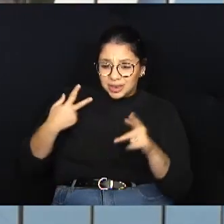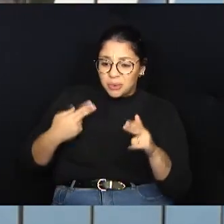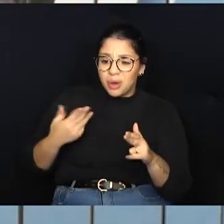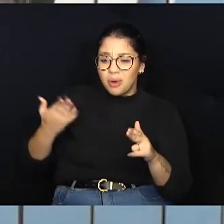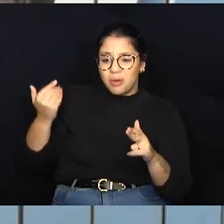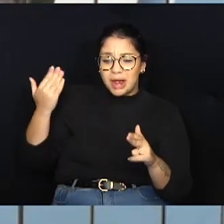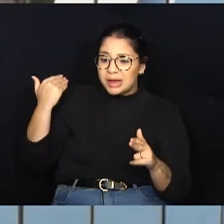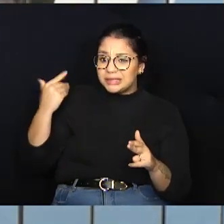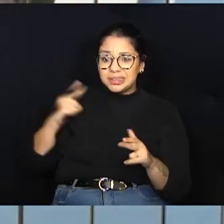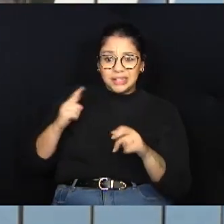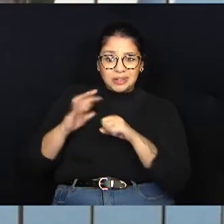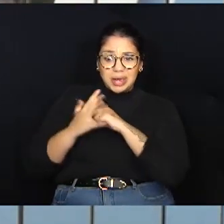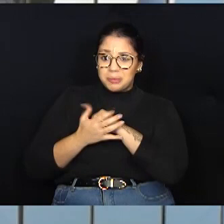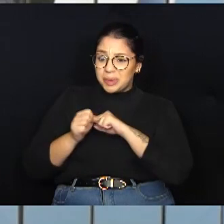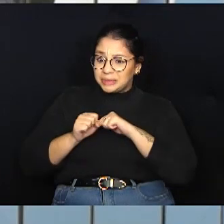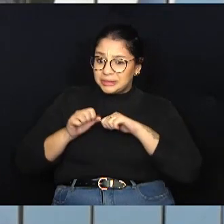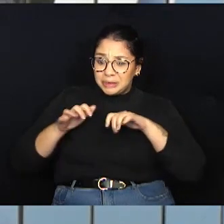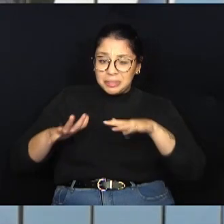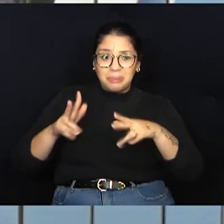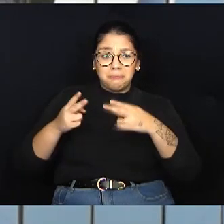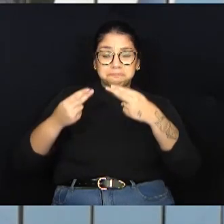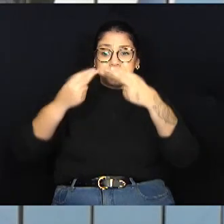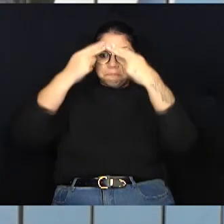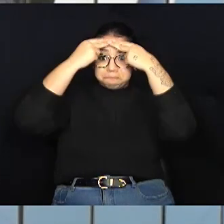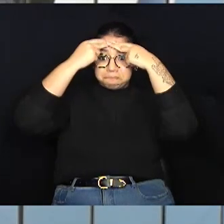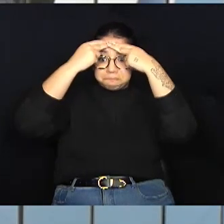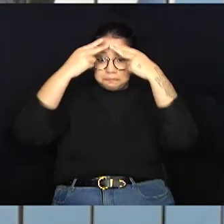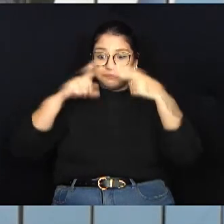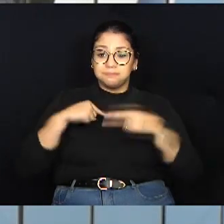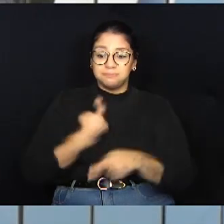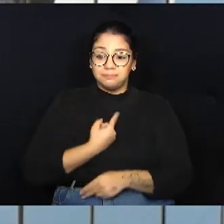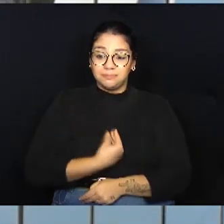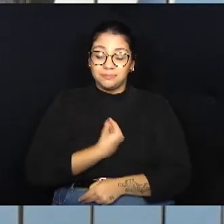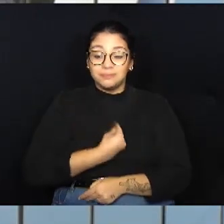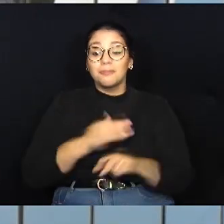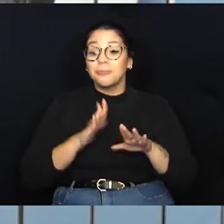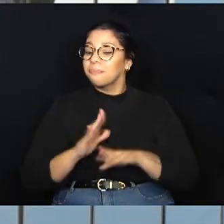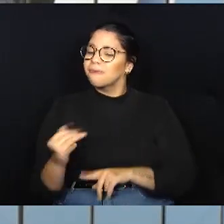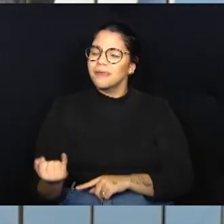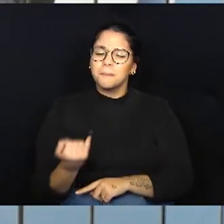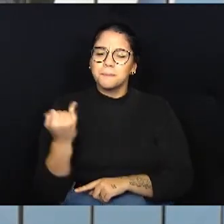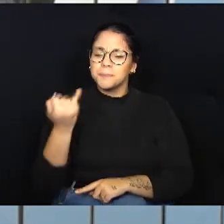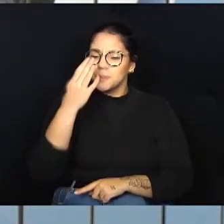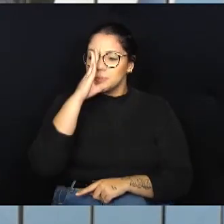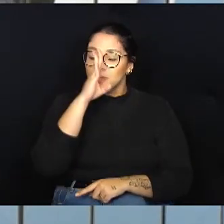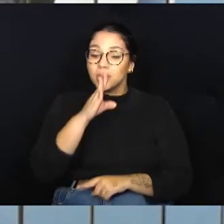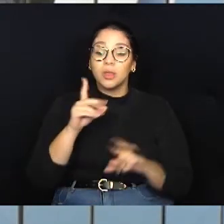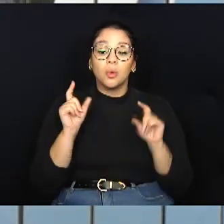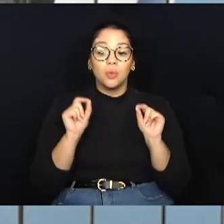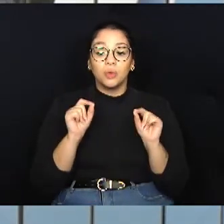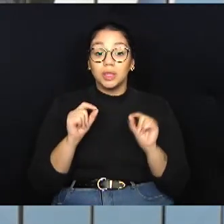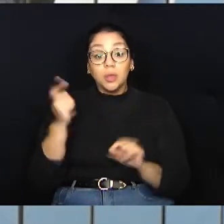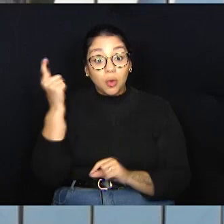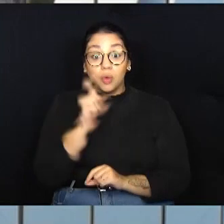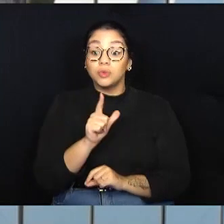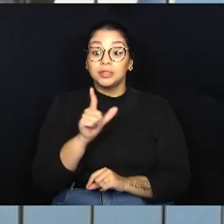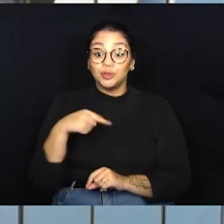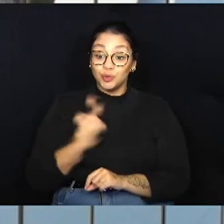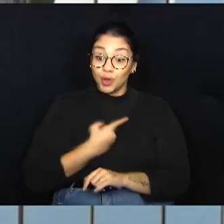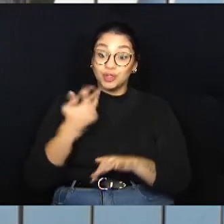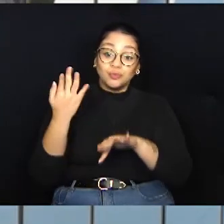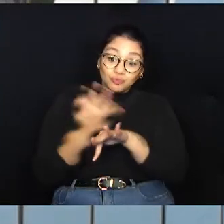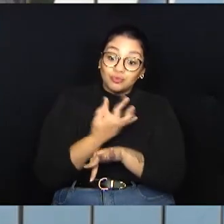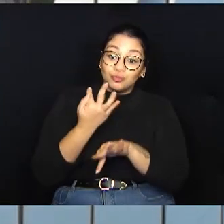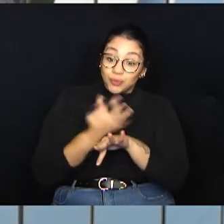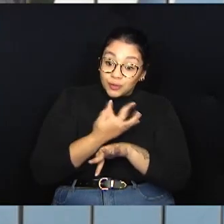depois de uma pandemia tão traumática como nós passamos. Mas o mais importante é que nós conseguimos, nós somos sobreviventes. E